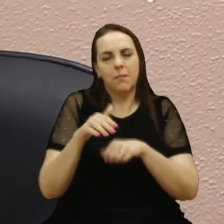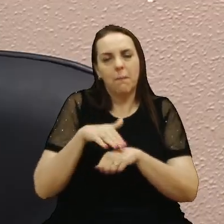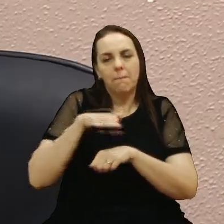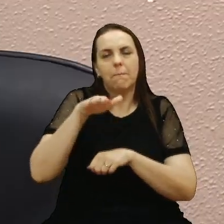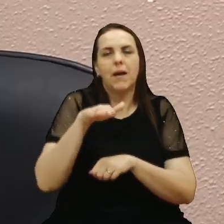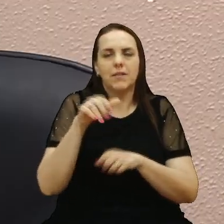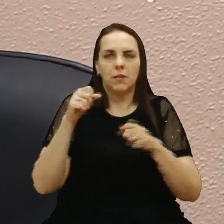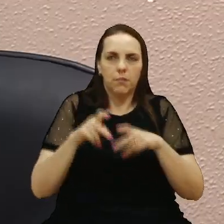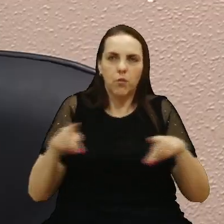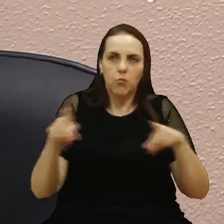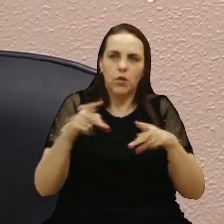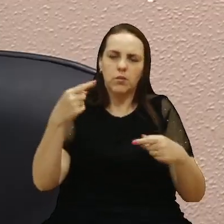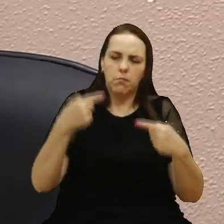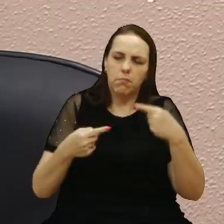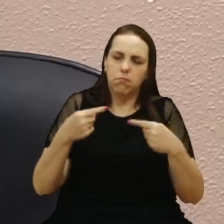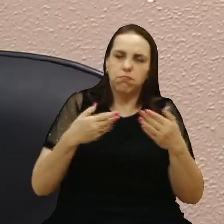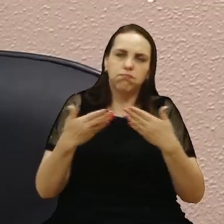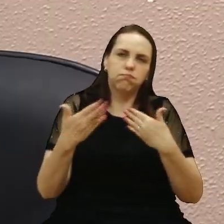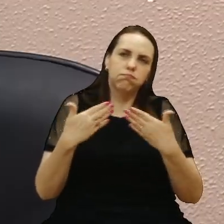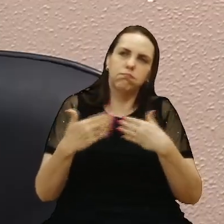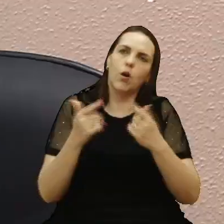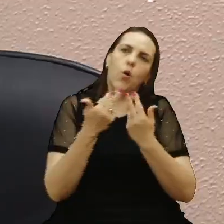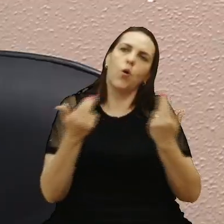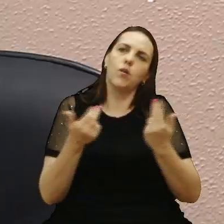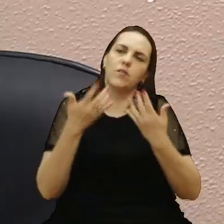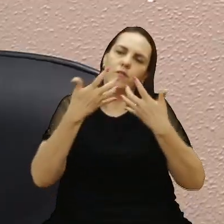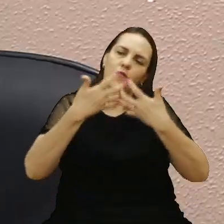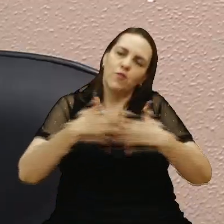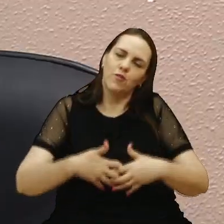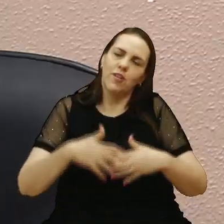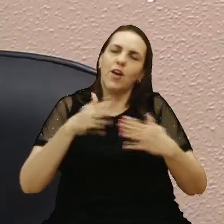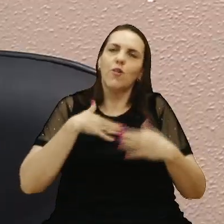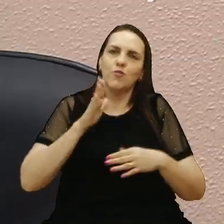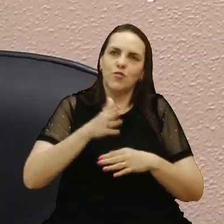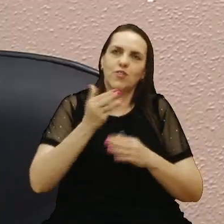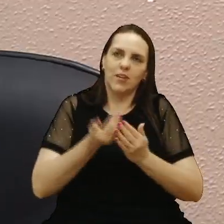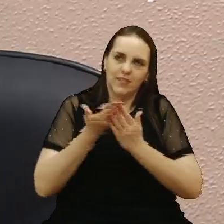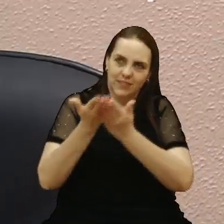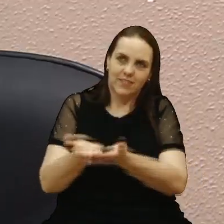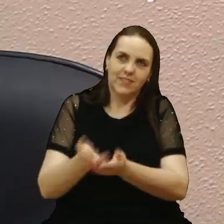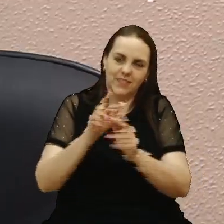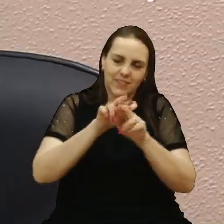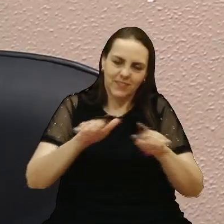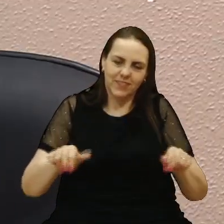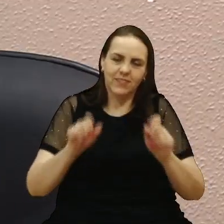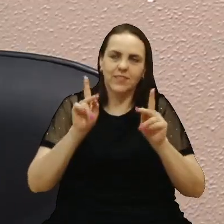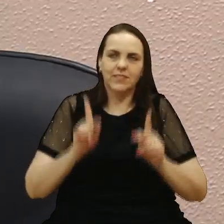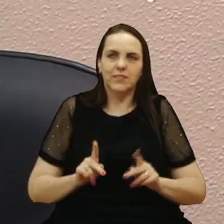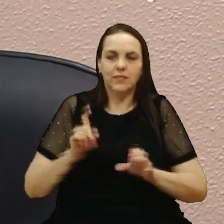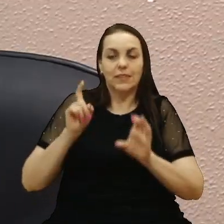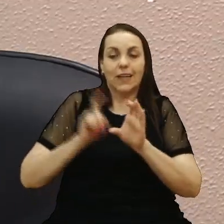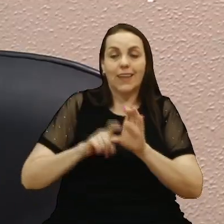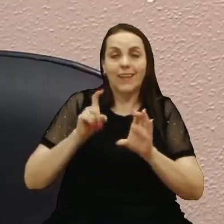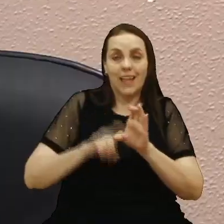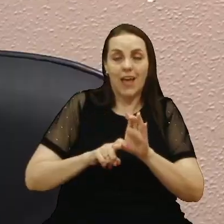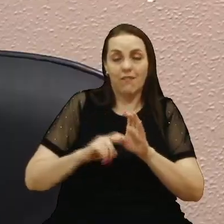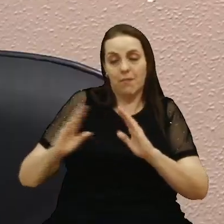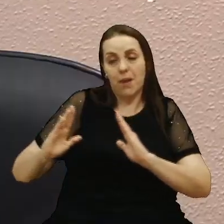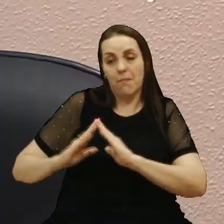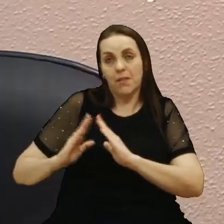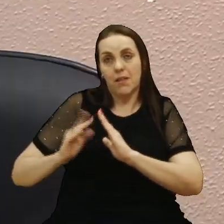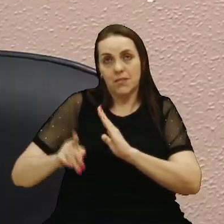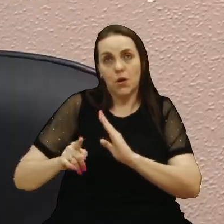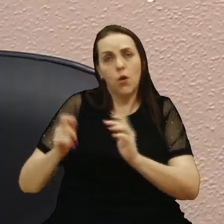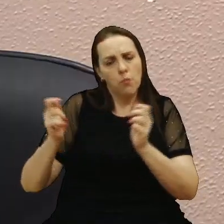poder explicar para as pessoas como que essas coisas funcionam. Eu mesma já encaminhei várias pessoas que deviam para o FUNCAP, para a habitação, para que elas pudessem fazer